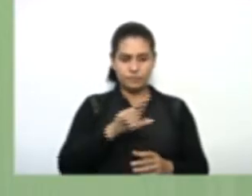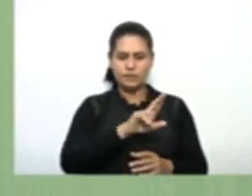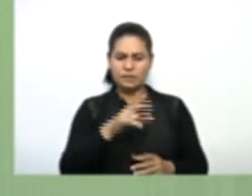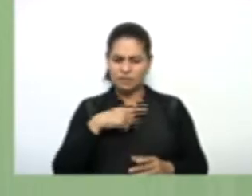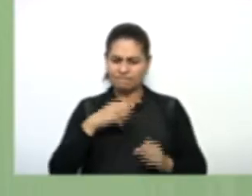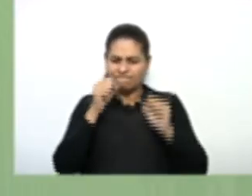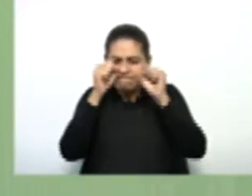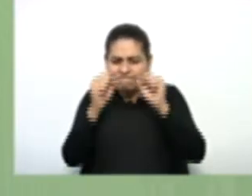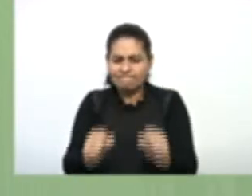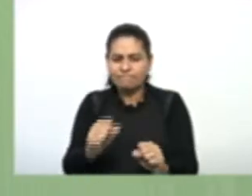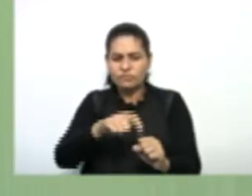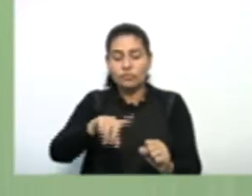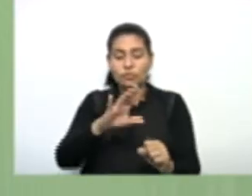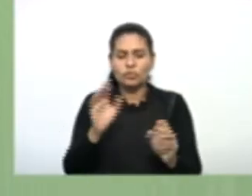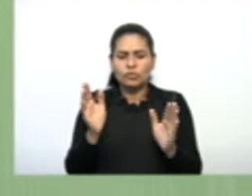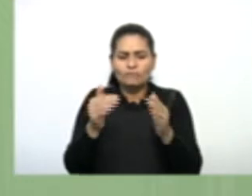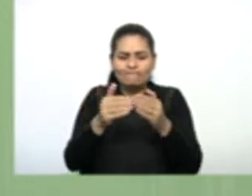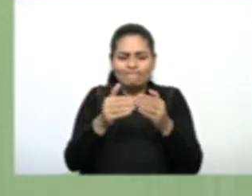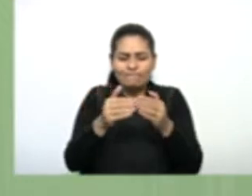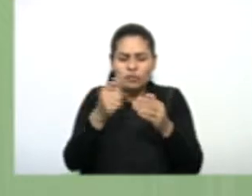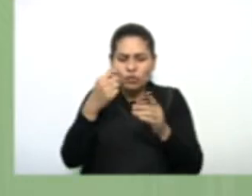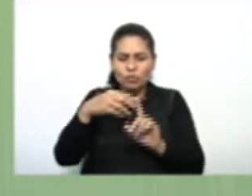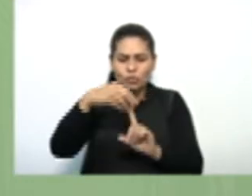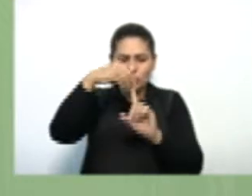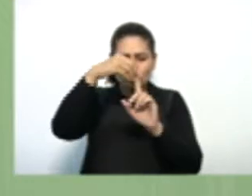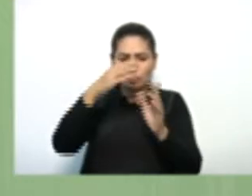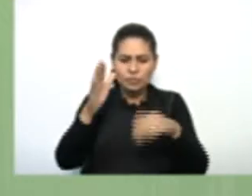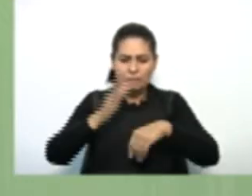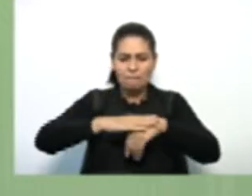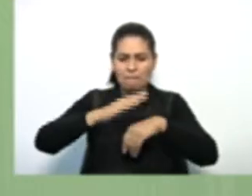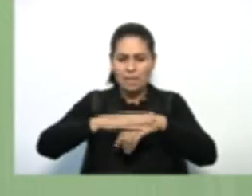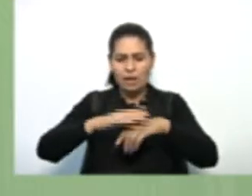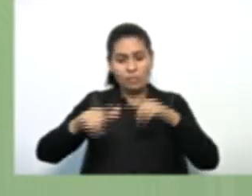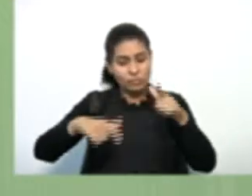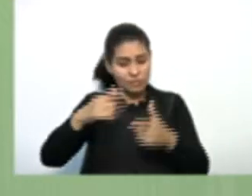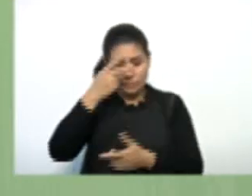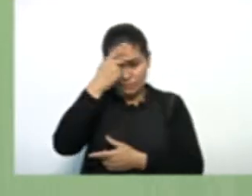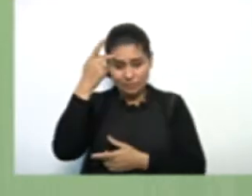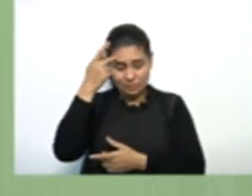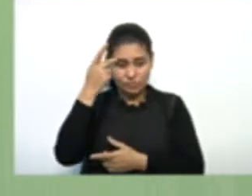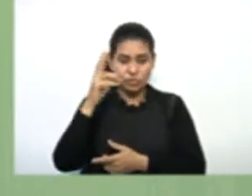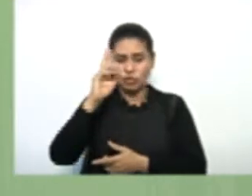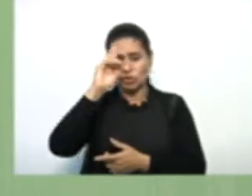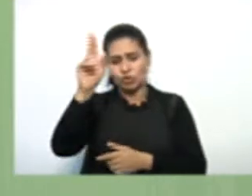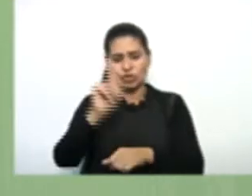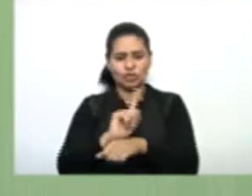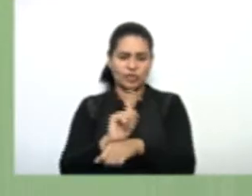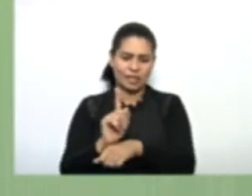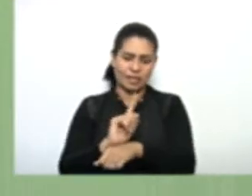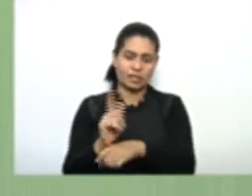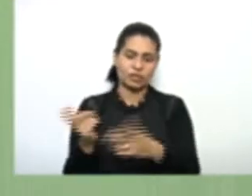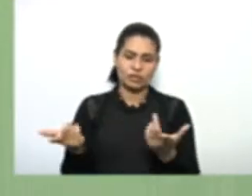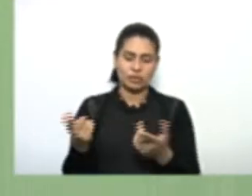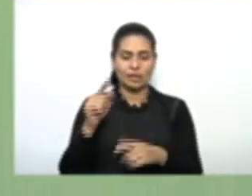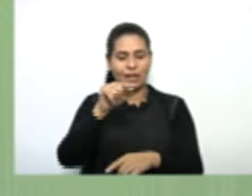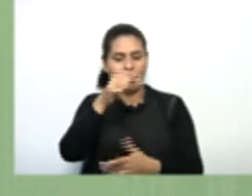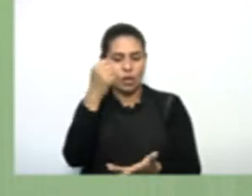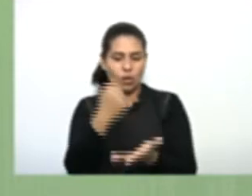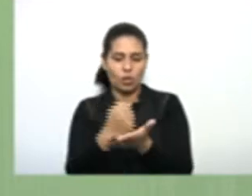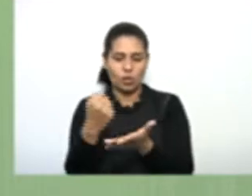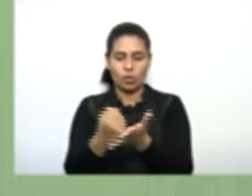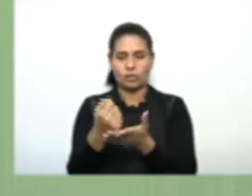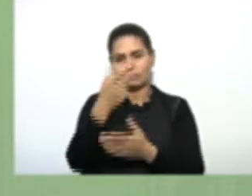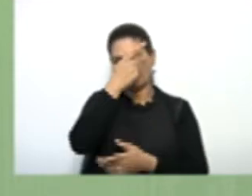capitalista está concentrado totalmente nas mãos dos capitalistas ou gerentes, por eles